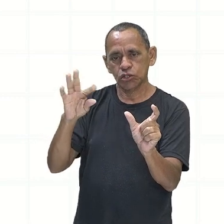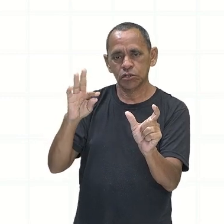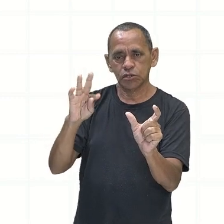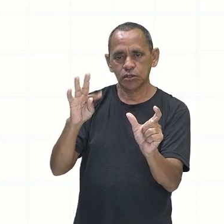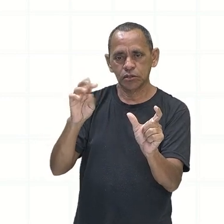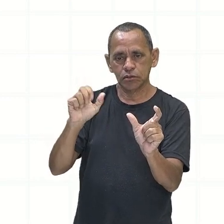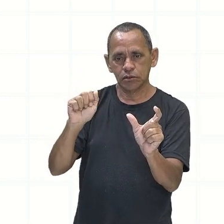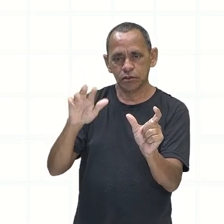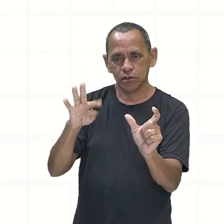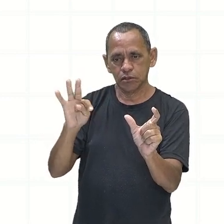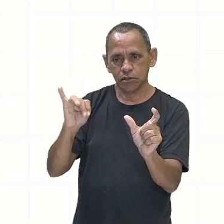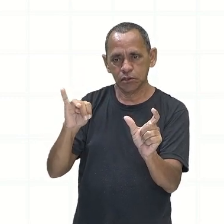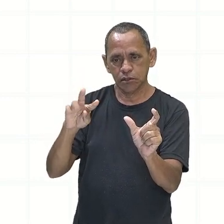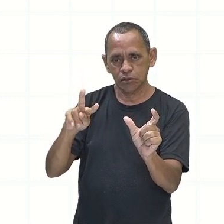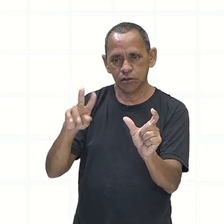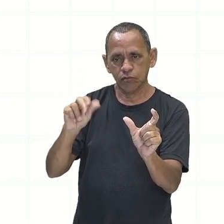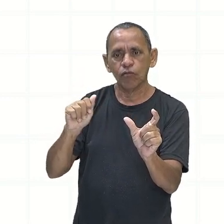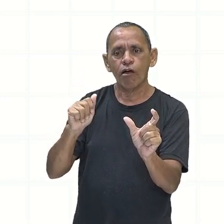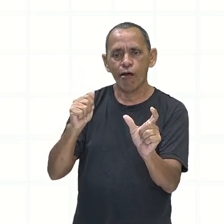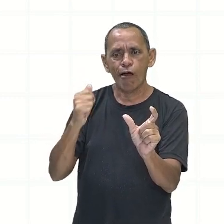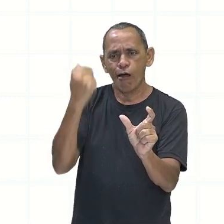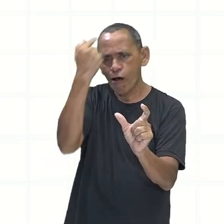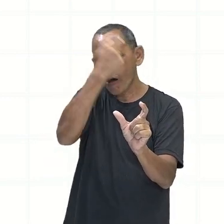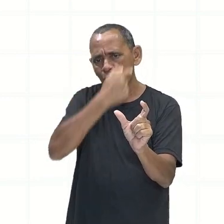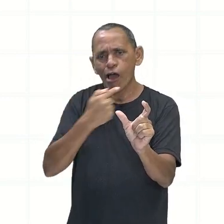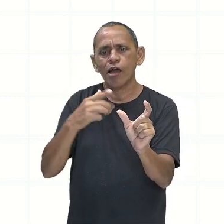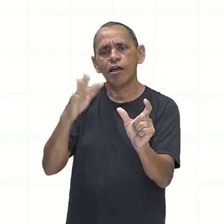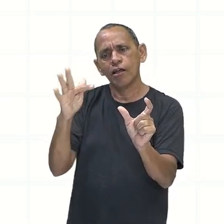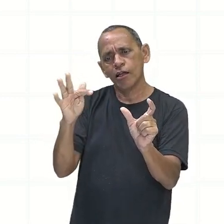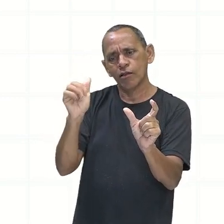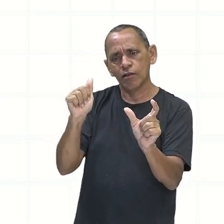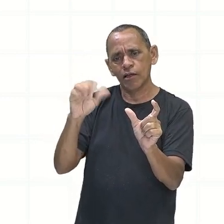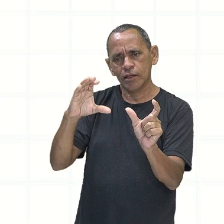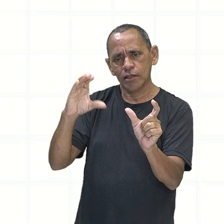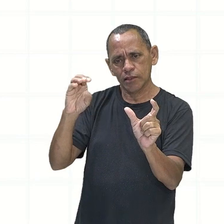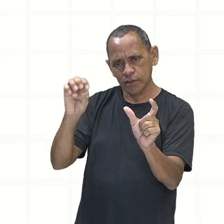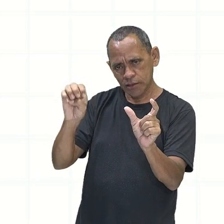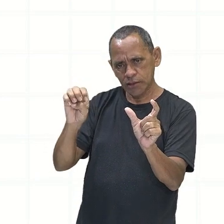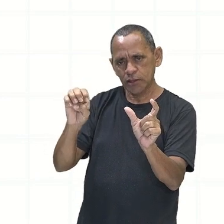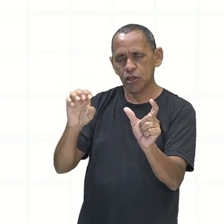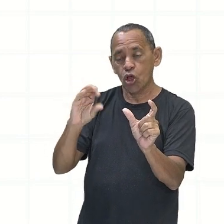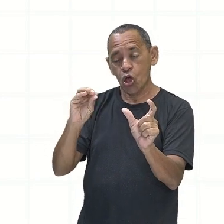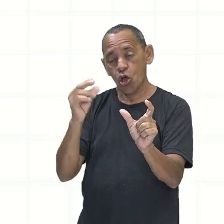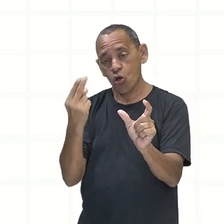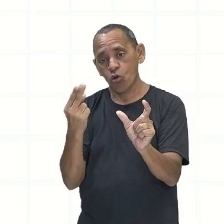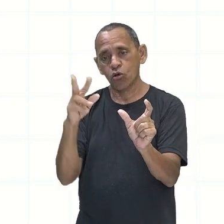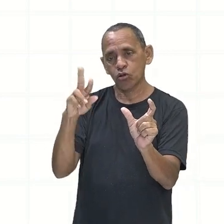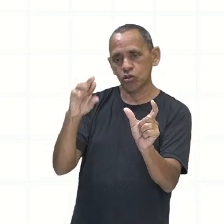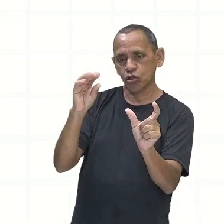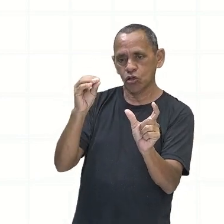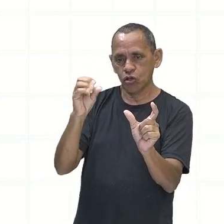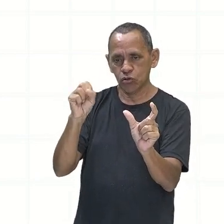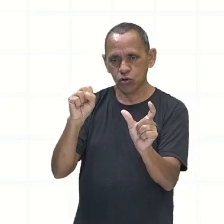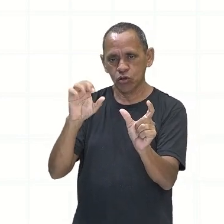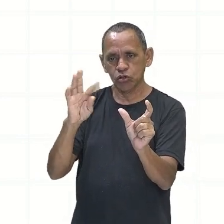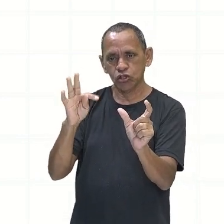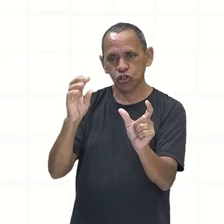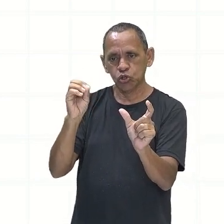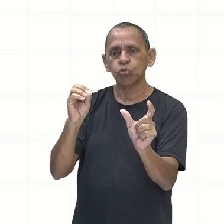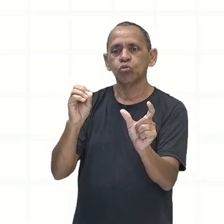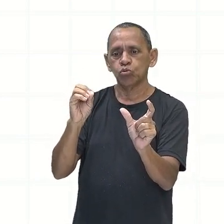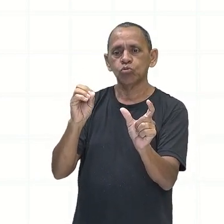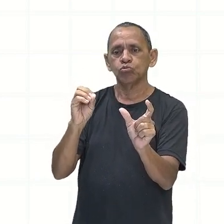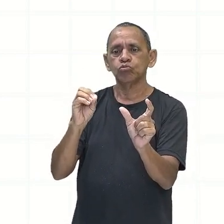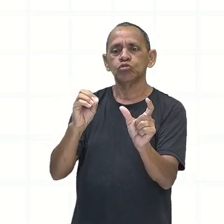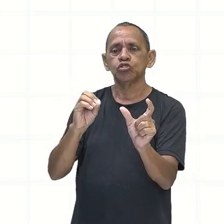nesse contexto, ela vai significar face ou rosto, Que no caso são dois sinônimos, Que a gente pode dizer para